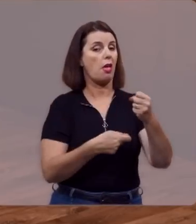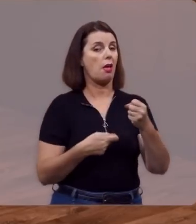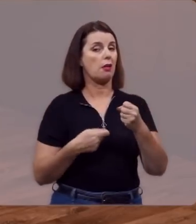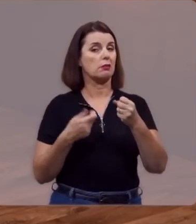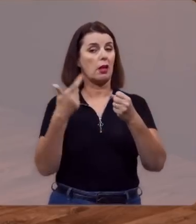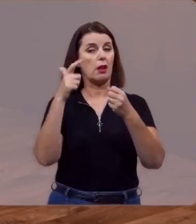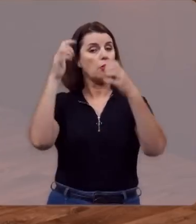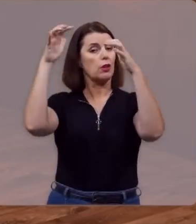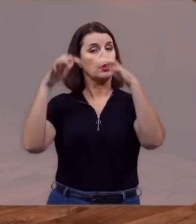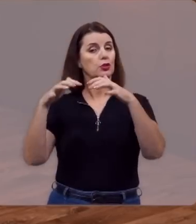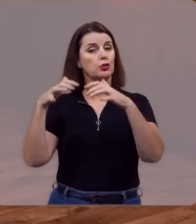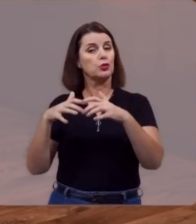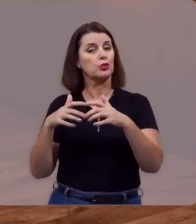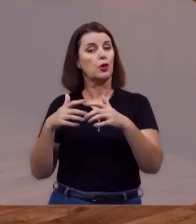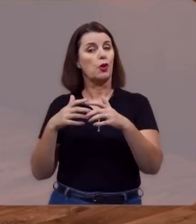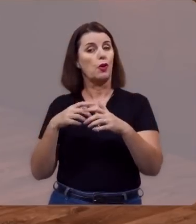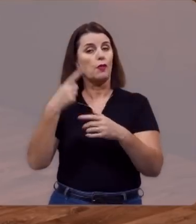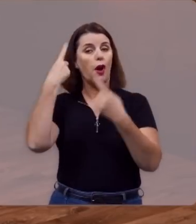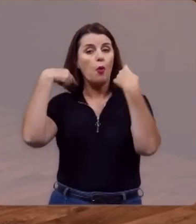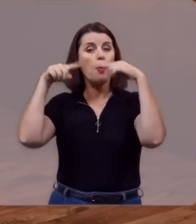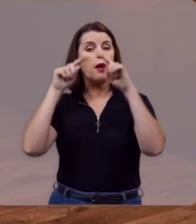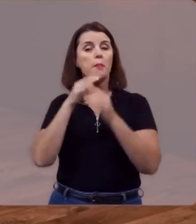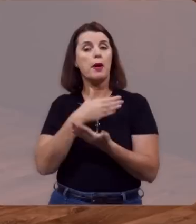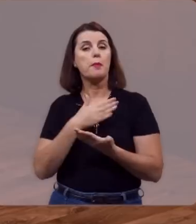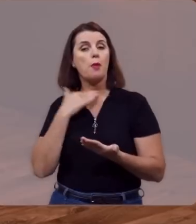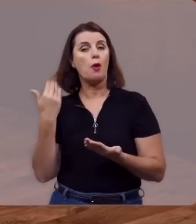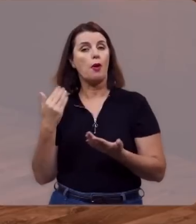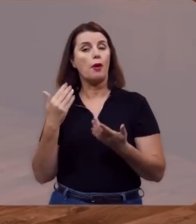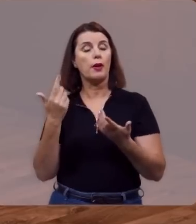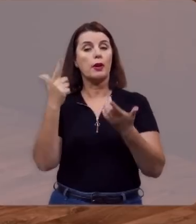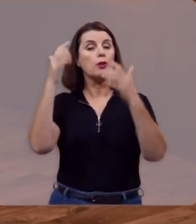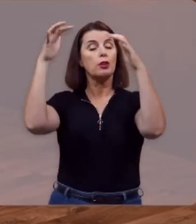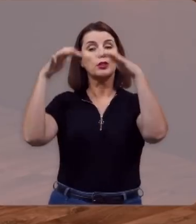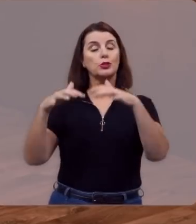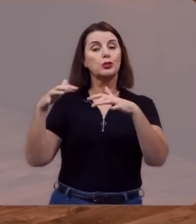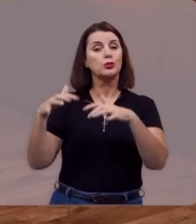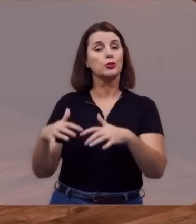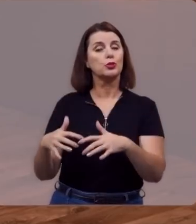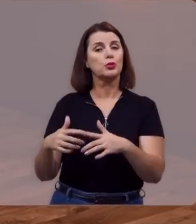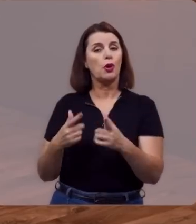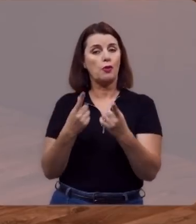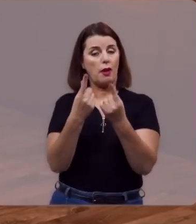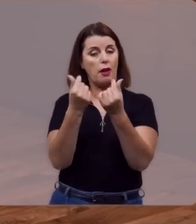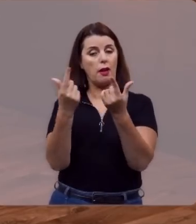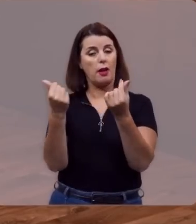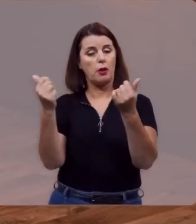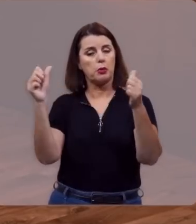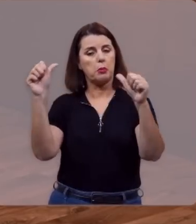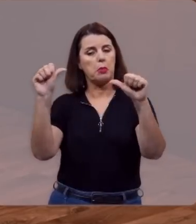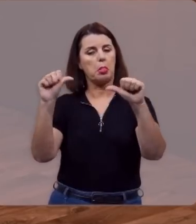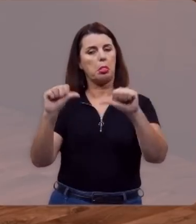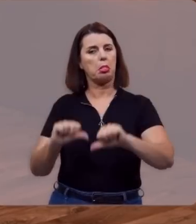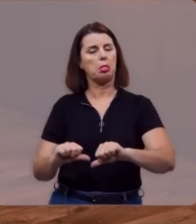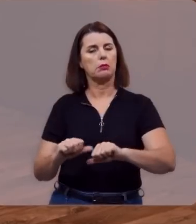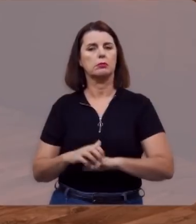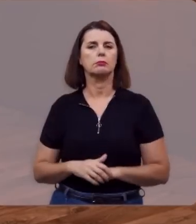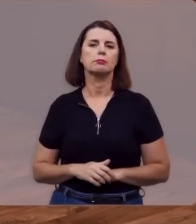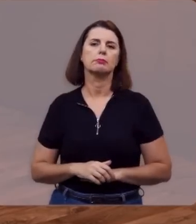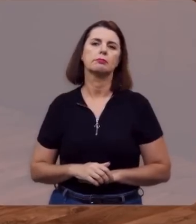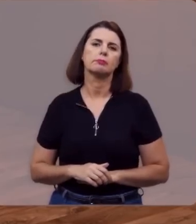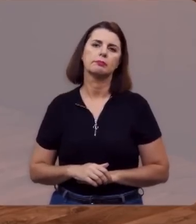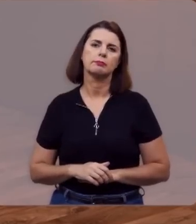e não havendo chuva os rebanhos perecem e não havendo chuva a economia entra em